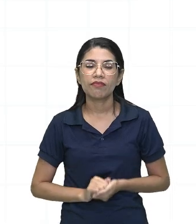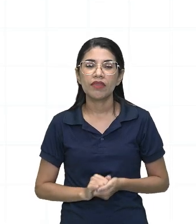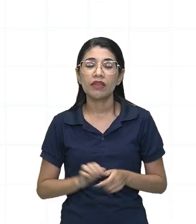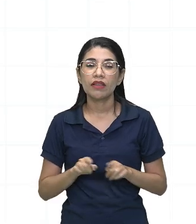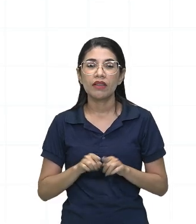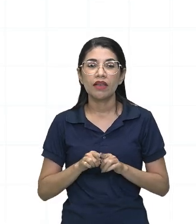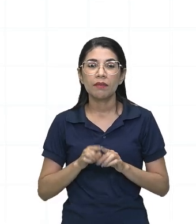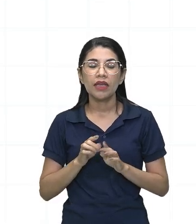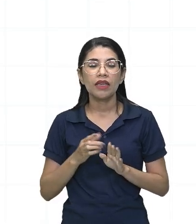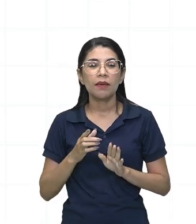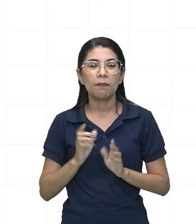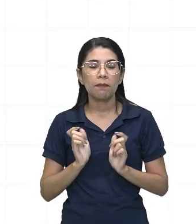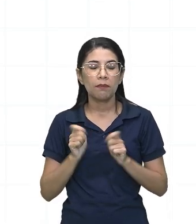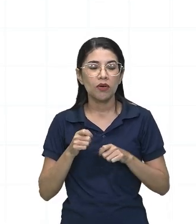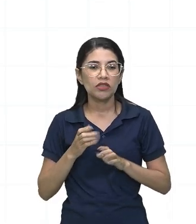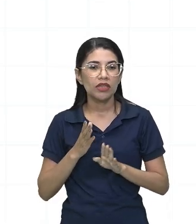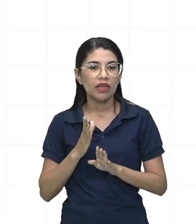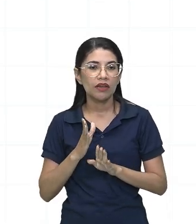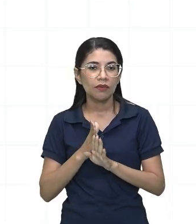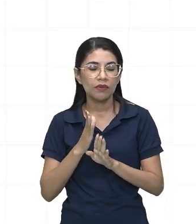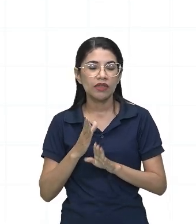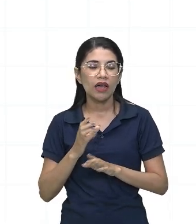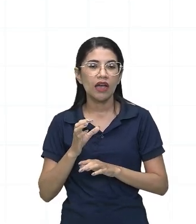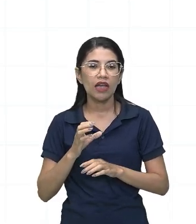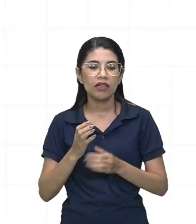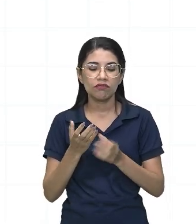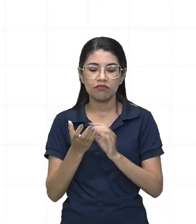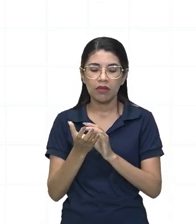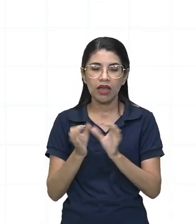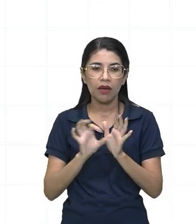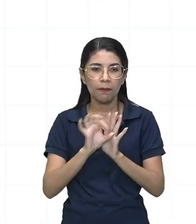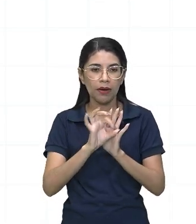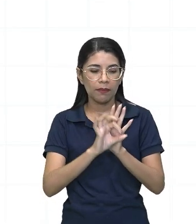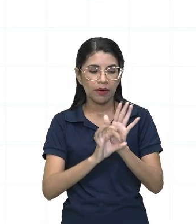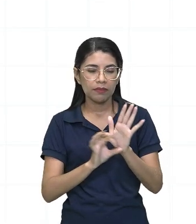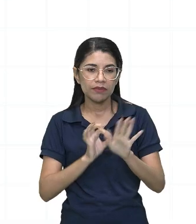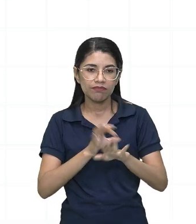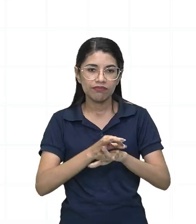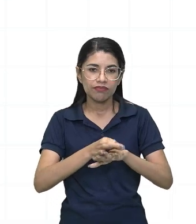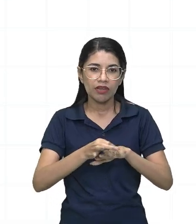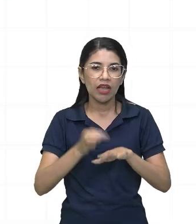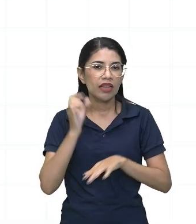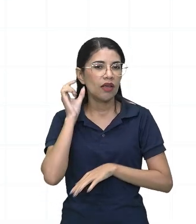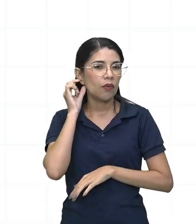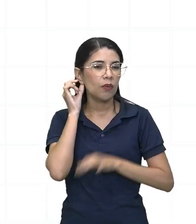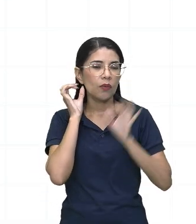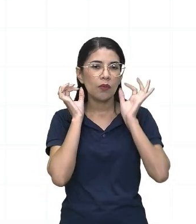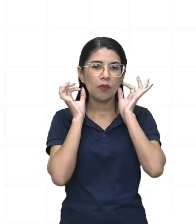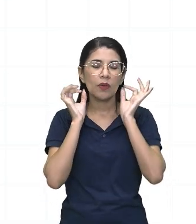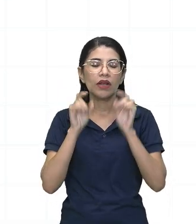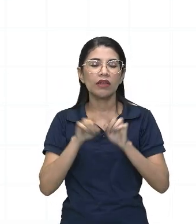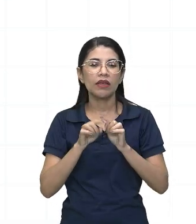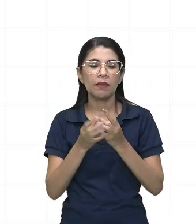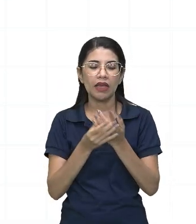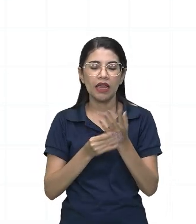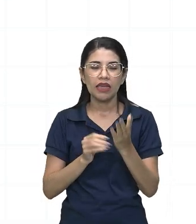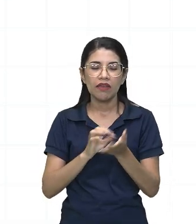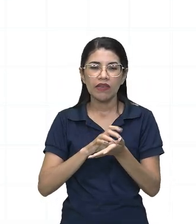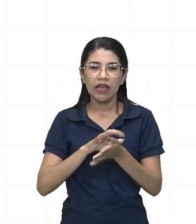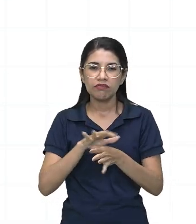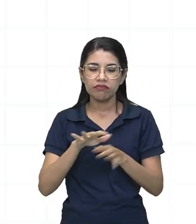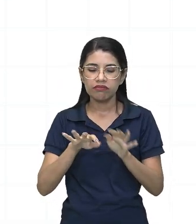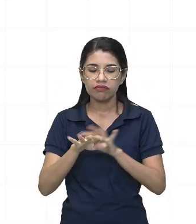de caroços que vão surgir nas mãos e orelhas, formigamentos nas mãos, pés,